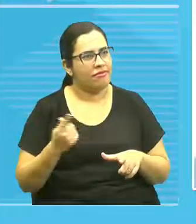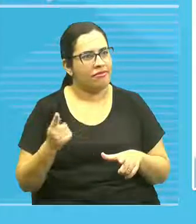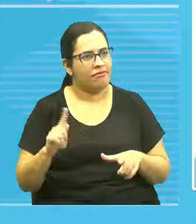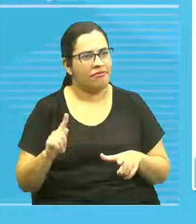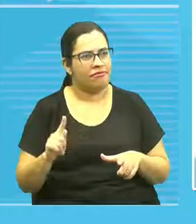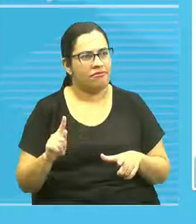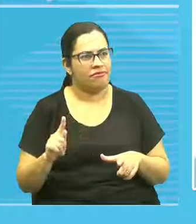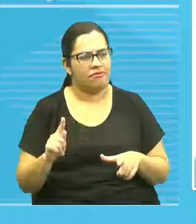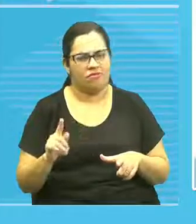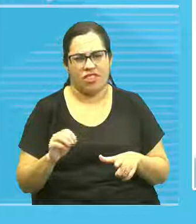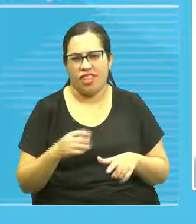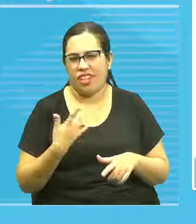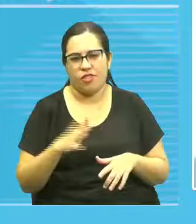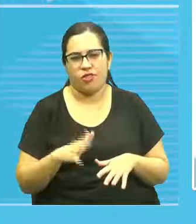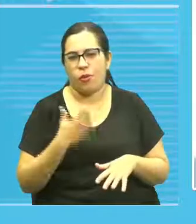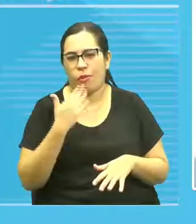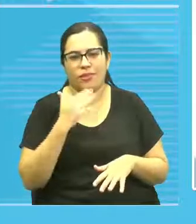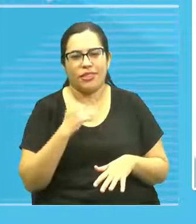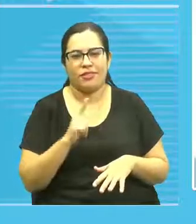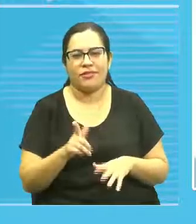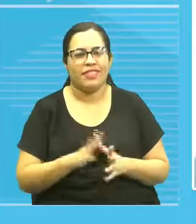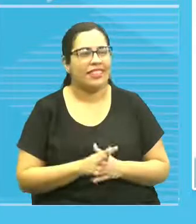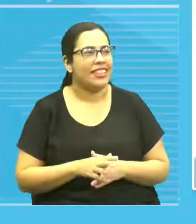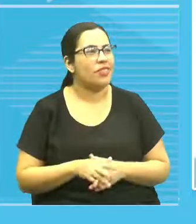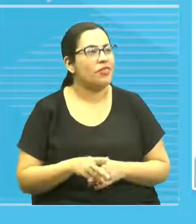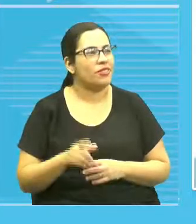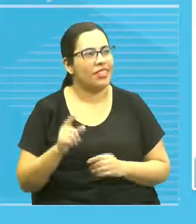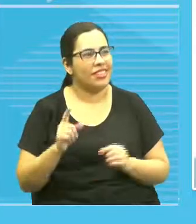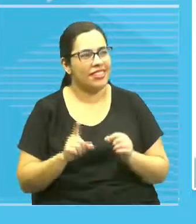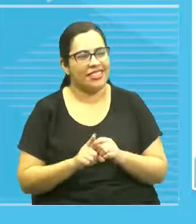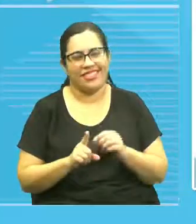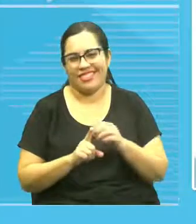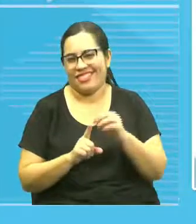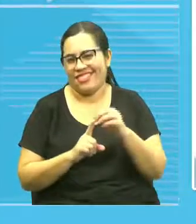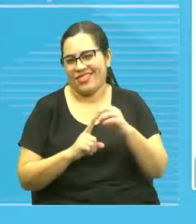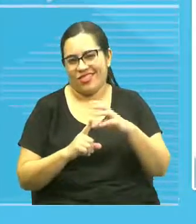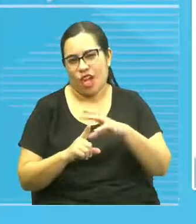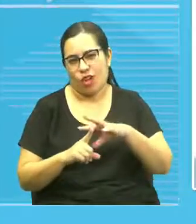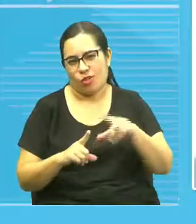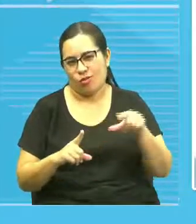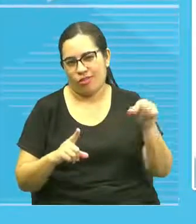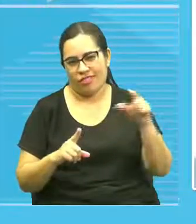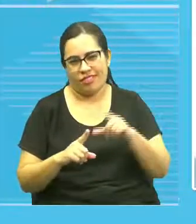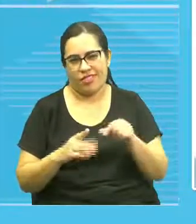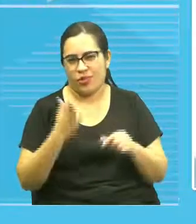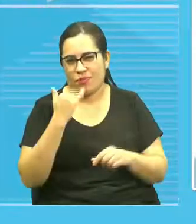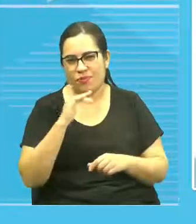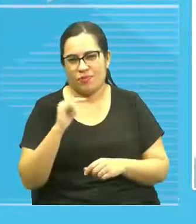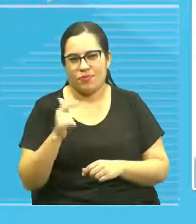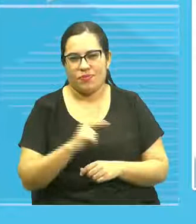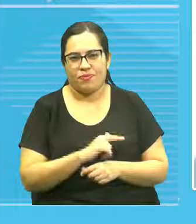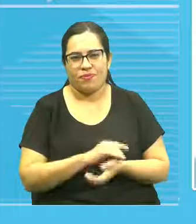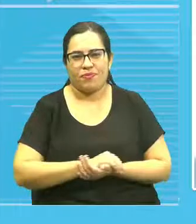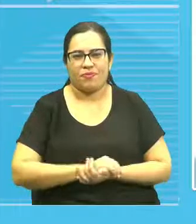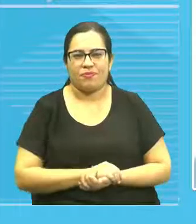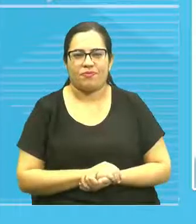300? Será? Tu não come.